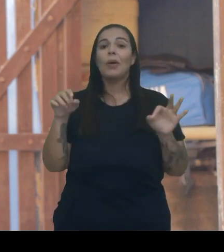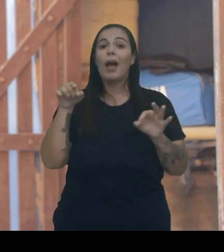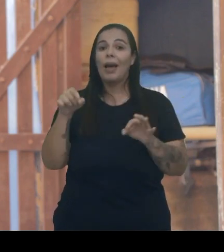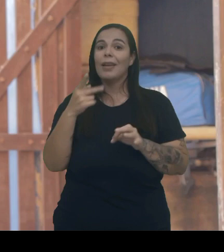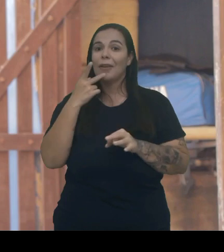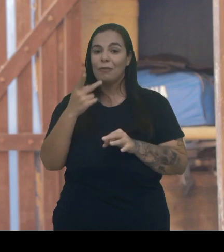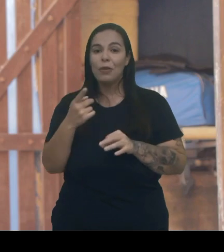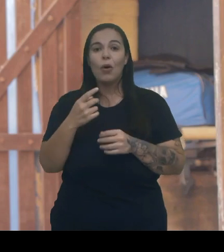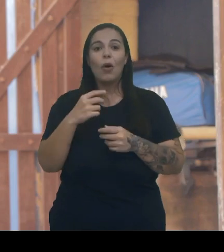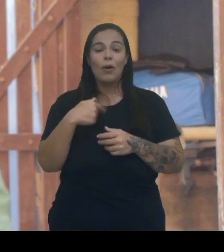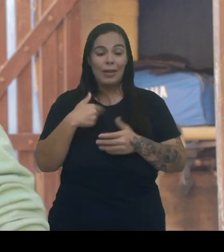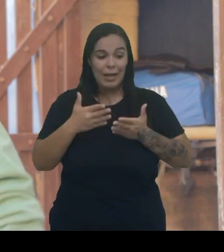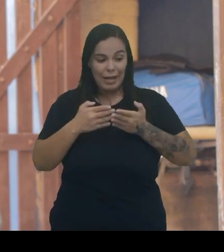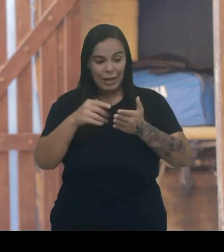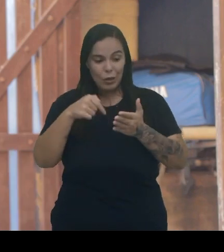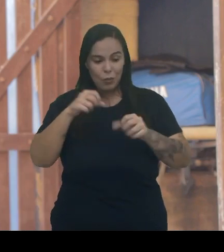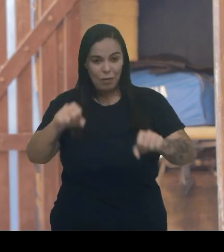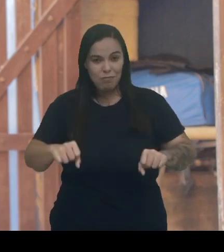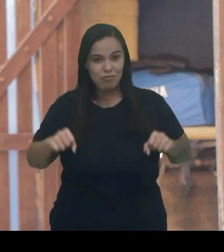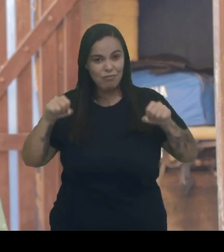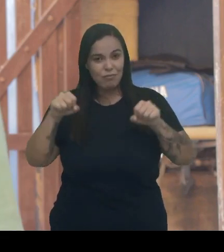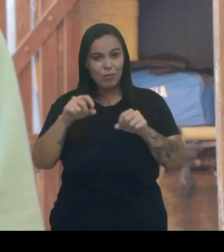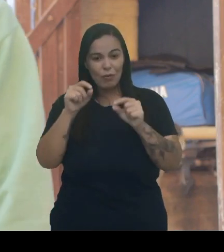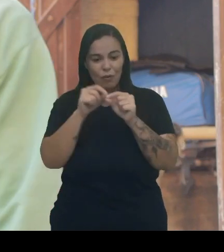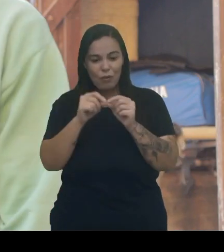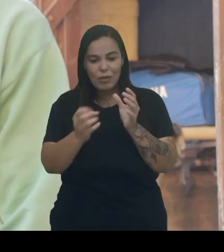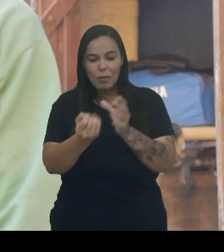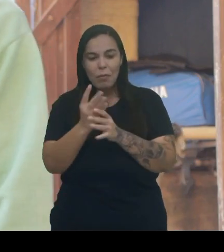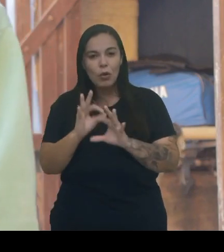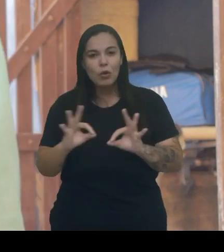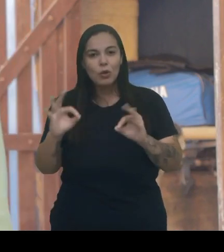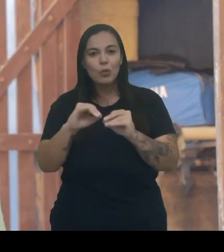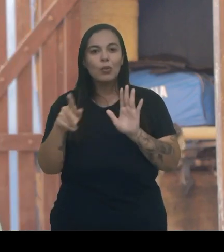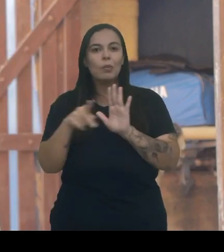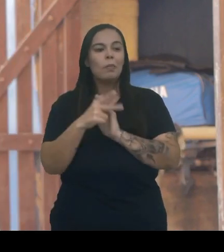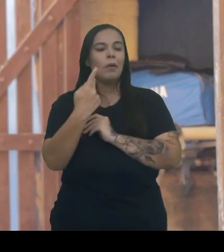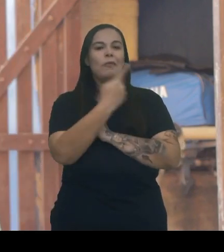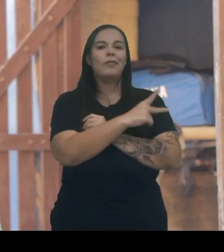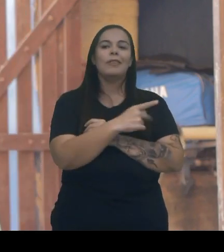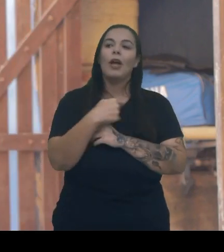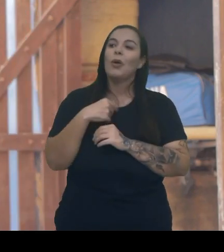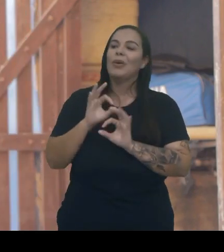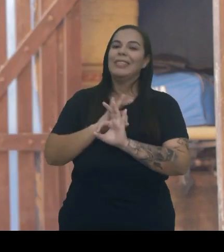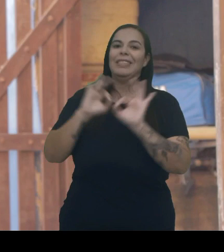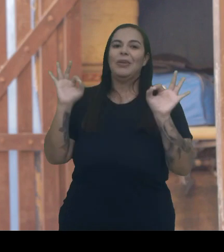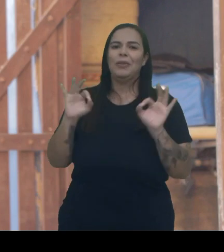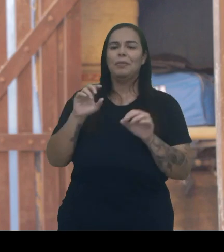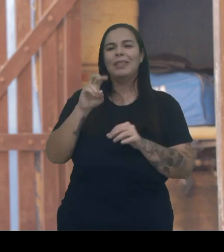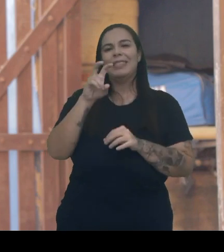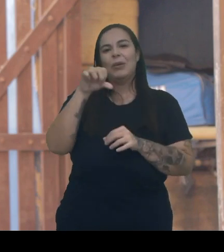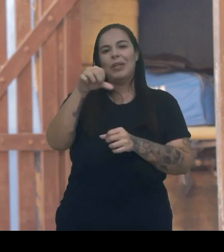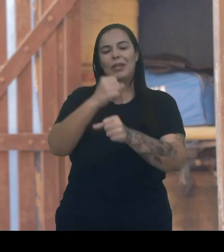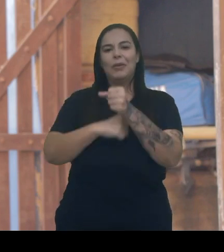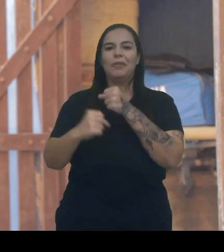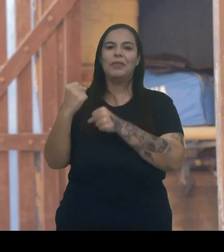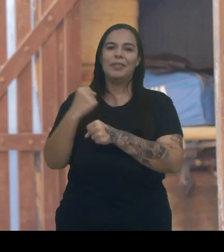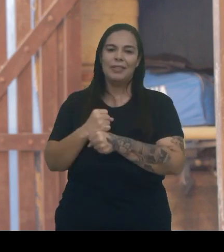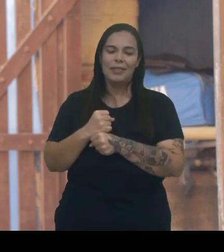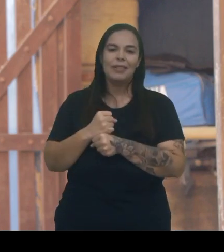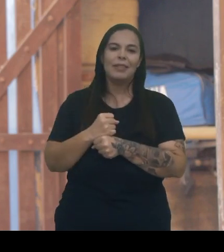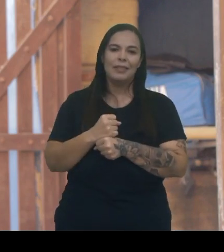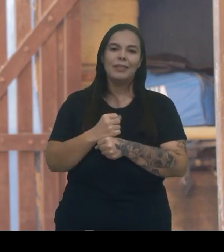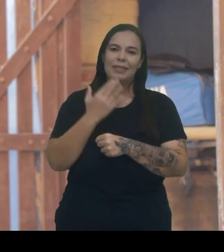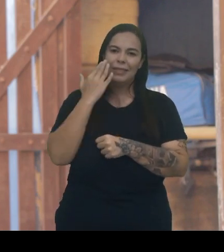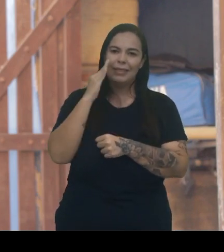senhor, mas por que ele voou? Coitado, morreu e não fez. Entendeu? Isso há 59 anos atrás. Puxa vida. Tá entendendo?